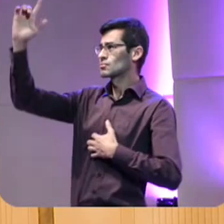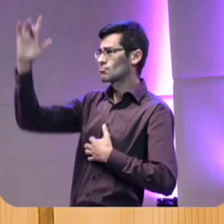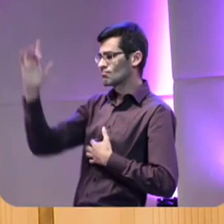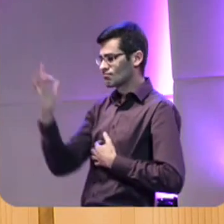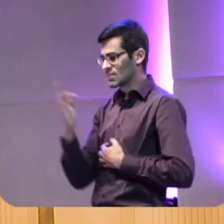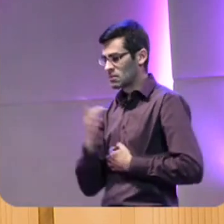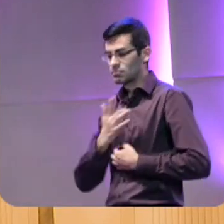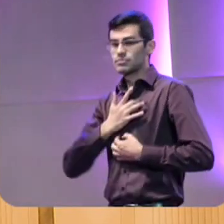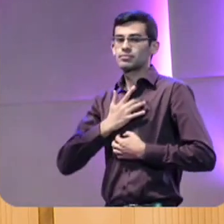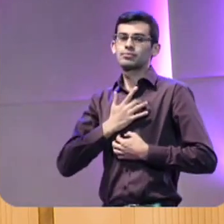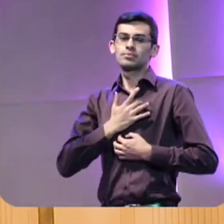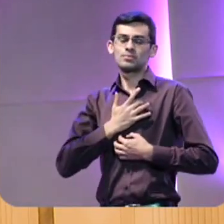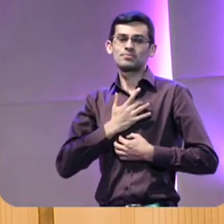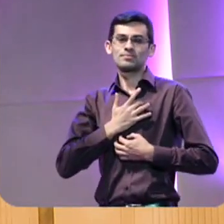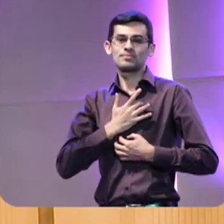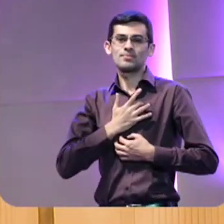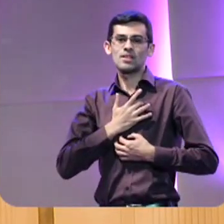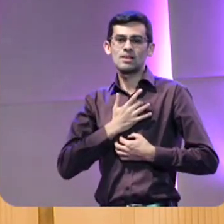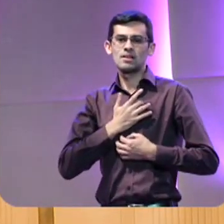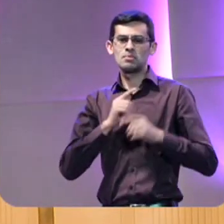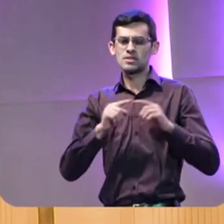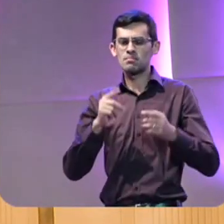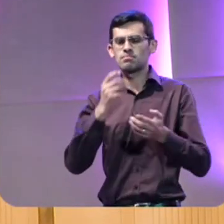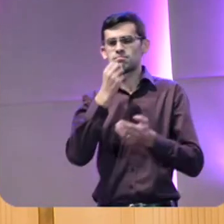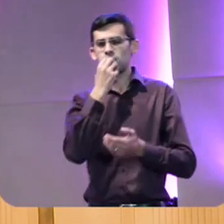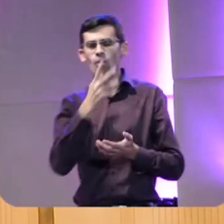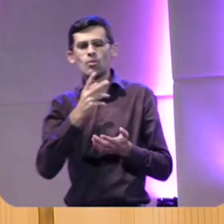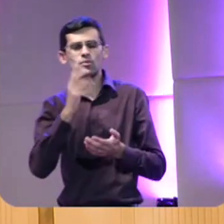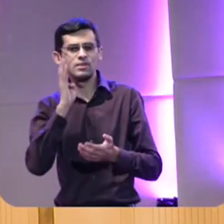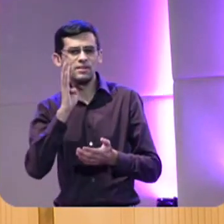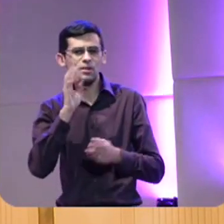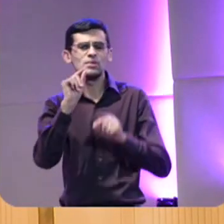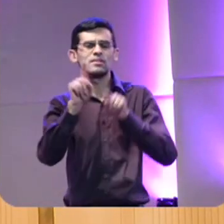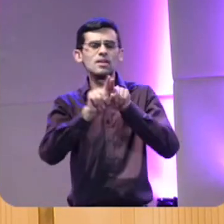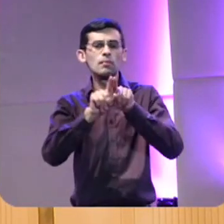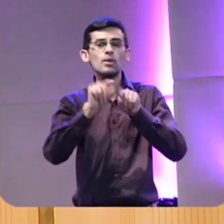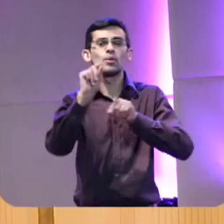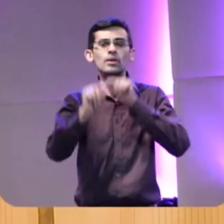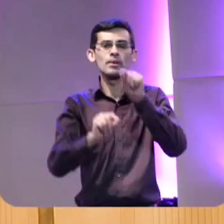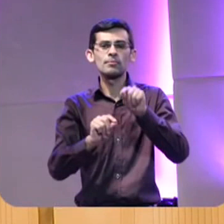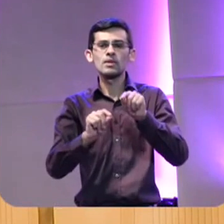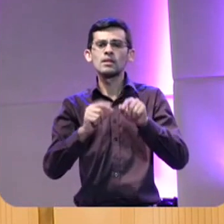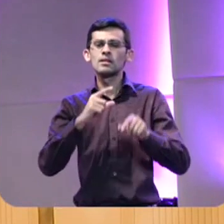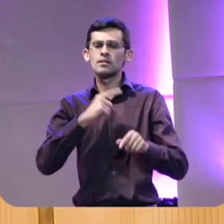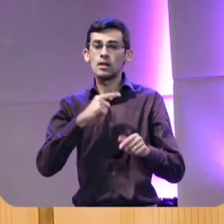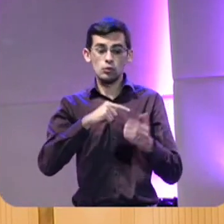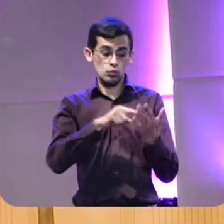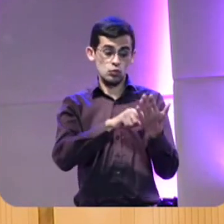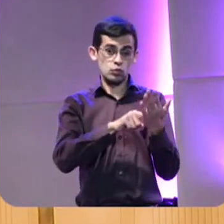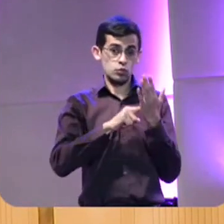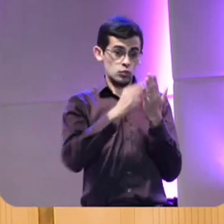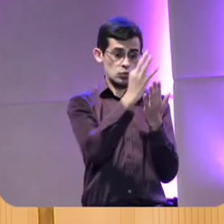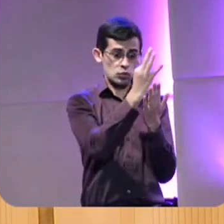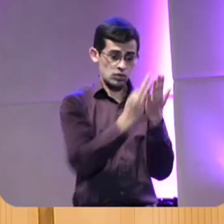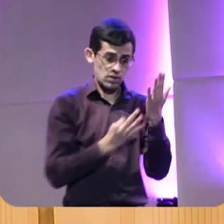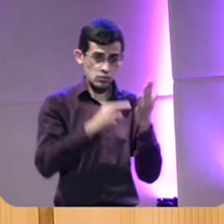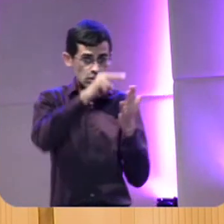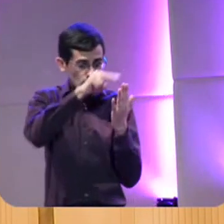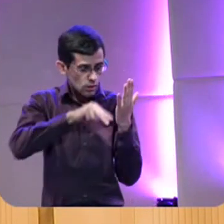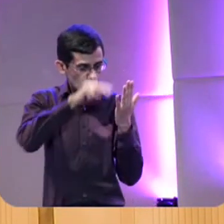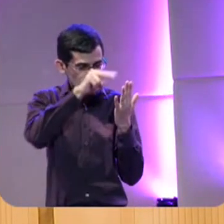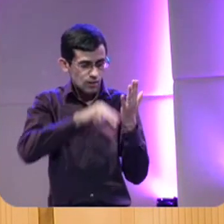toque. E é interessante porque há implícito aqui nesses textos que eu